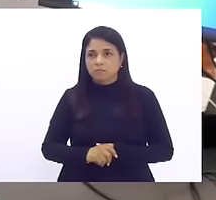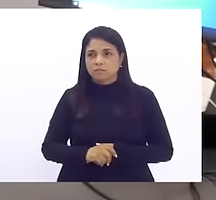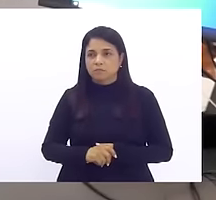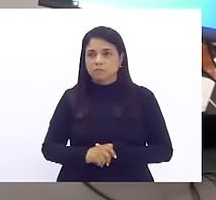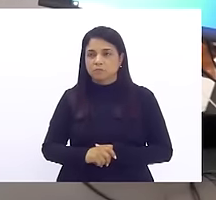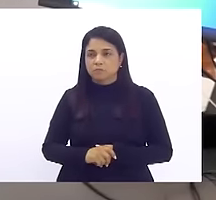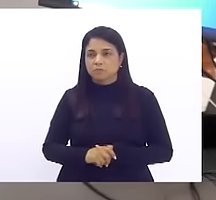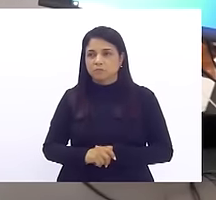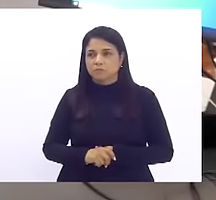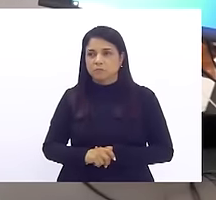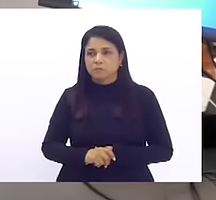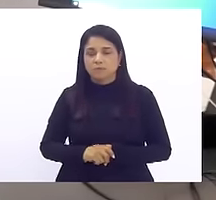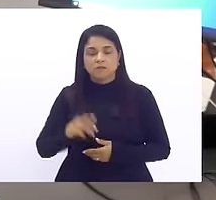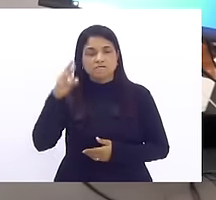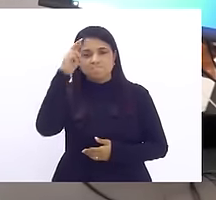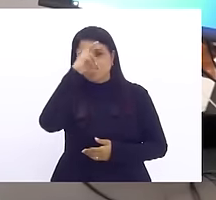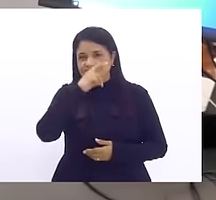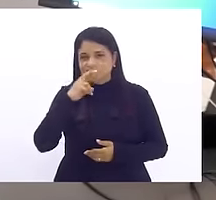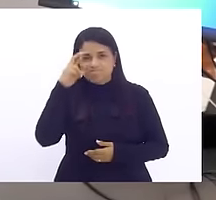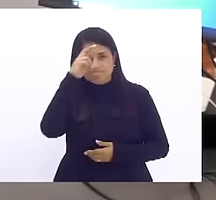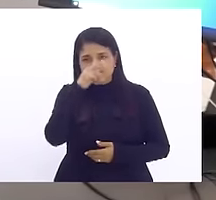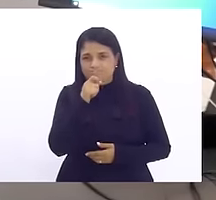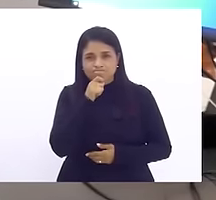não existe fiscalização